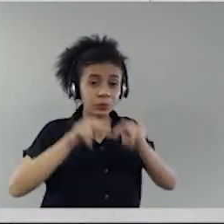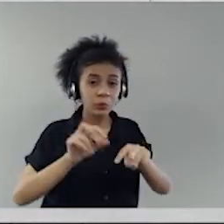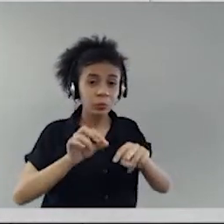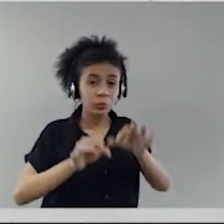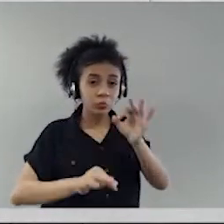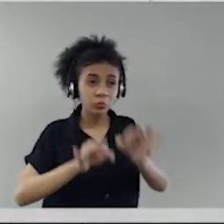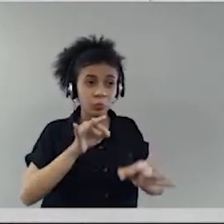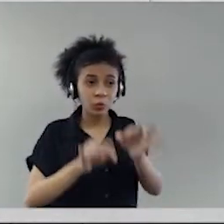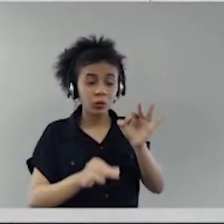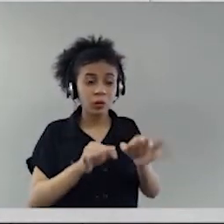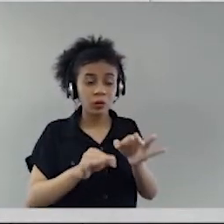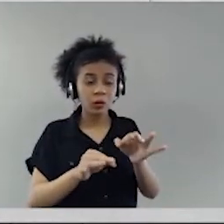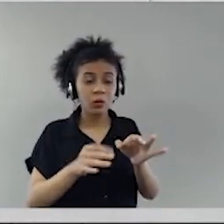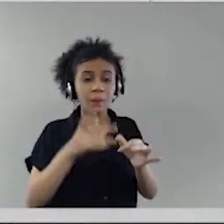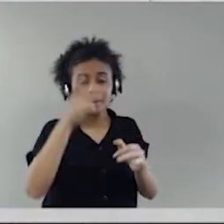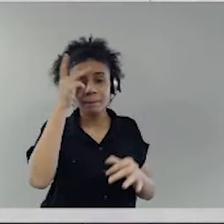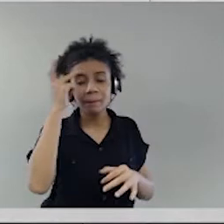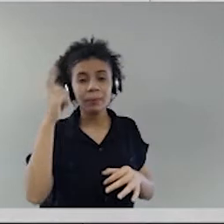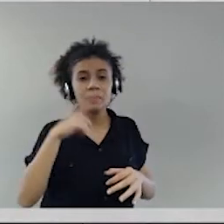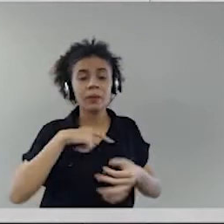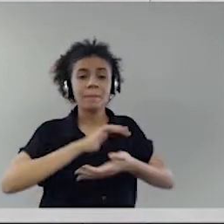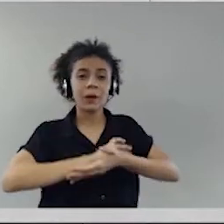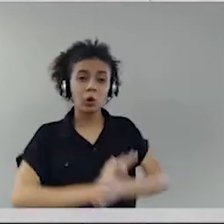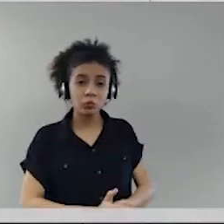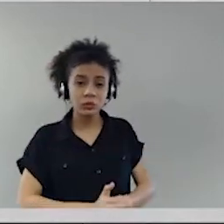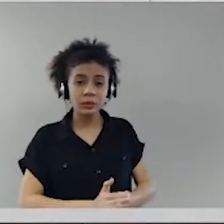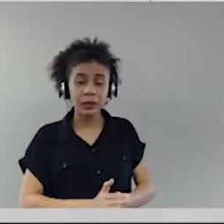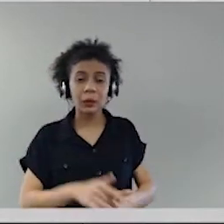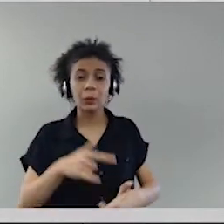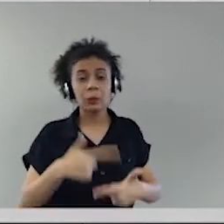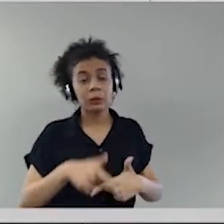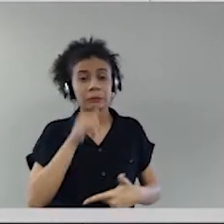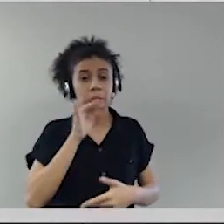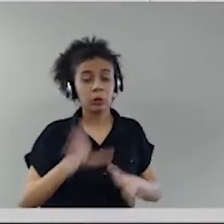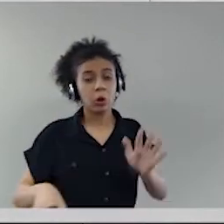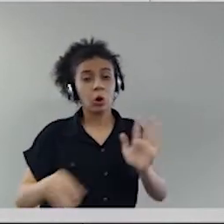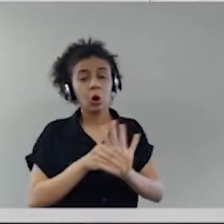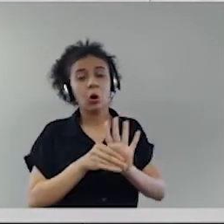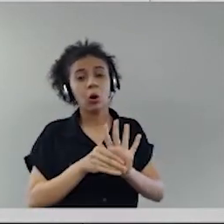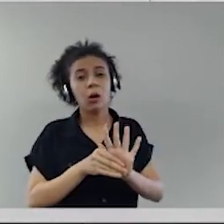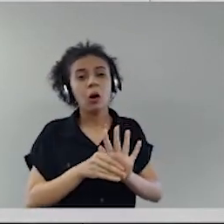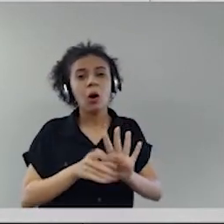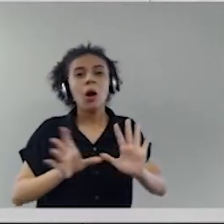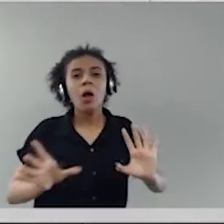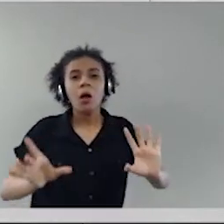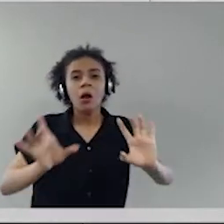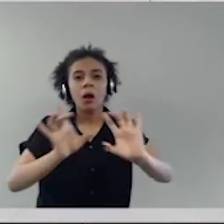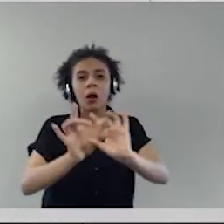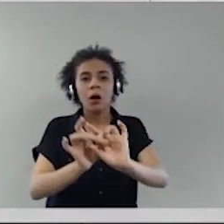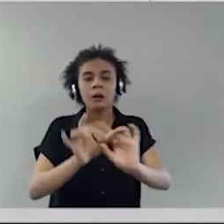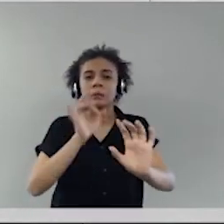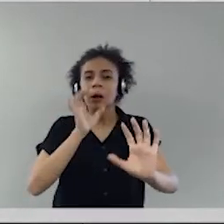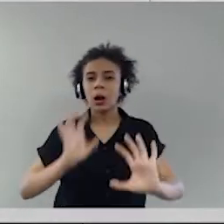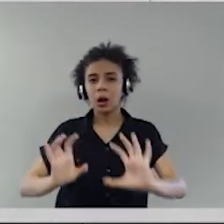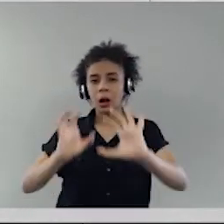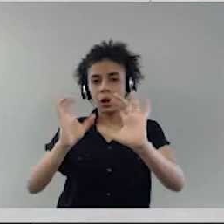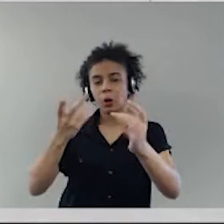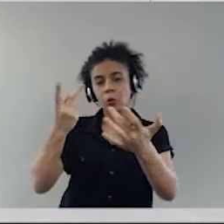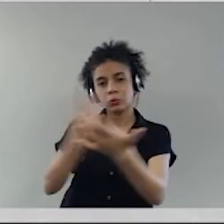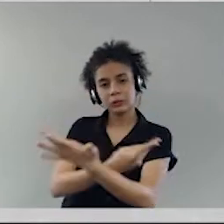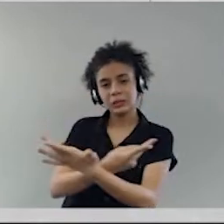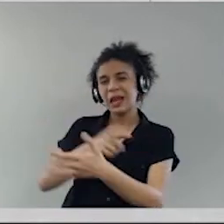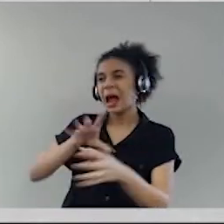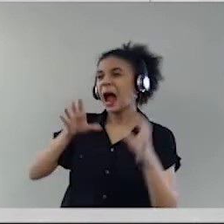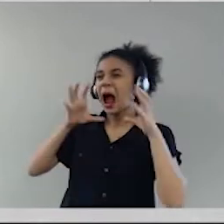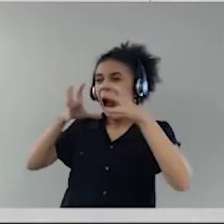vista jurídico, o preconceito, porque na medida que a gente coloca a vinculação de um evento a um